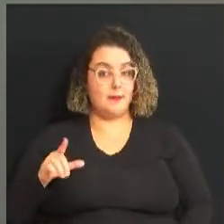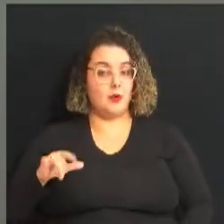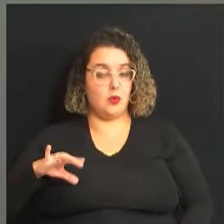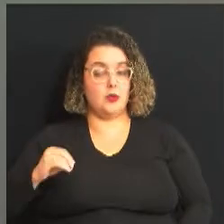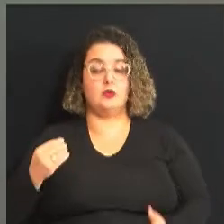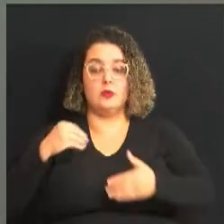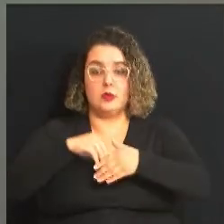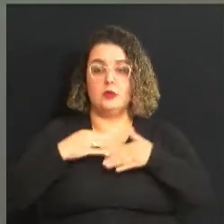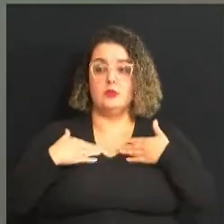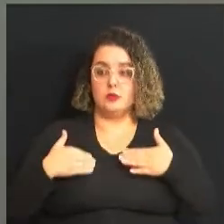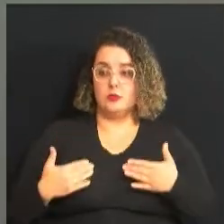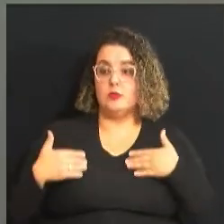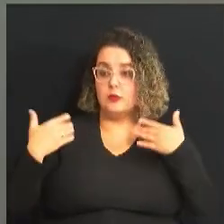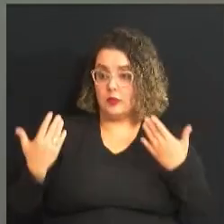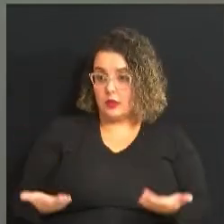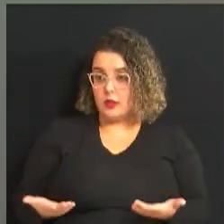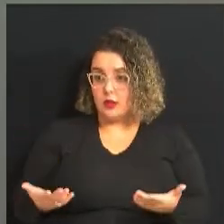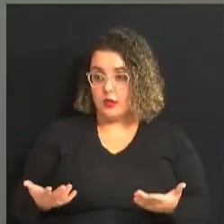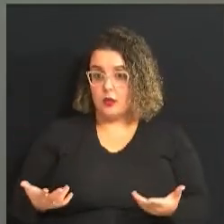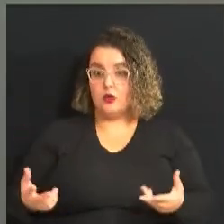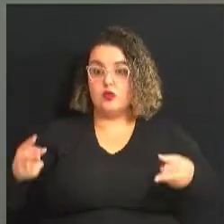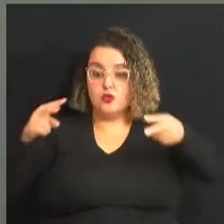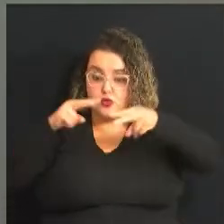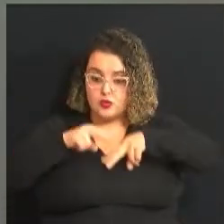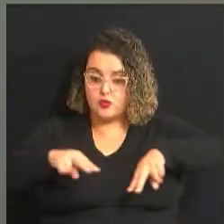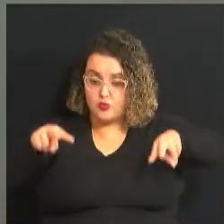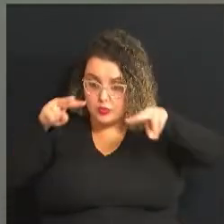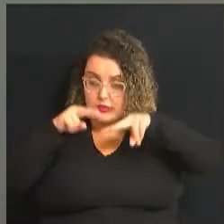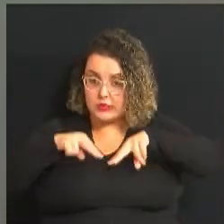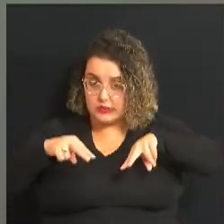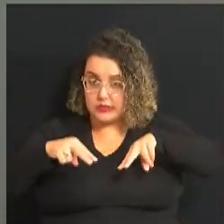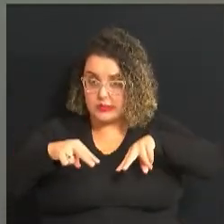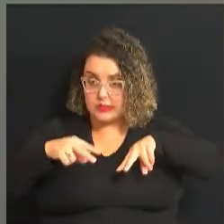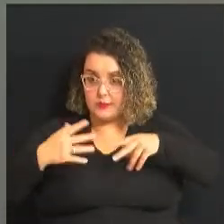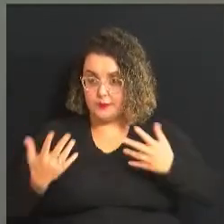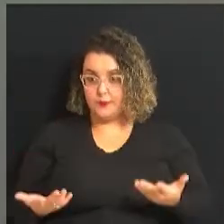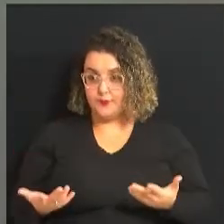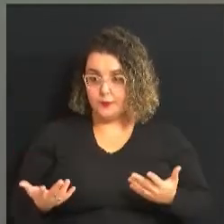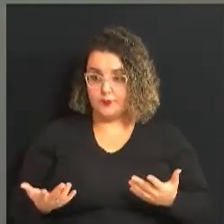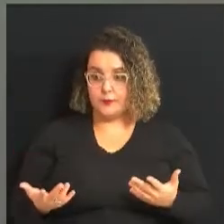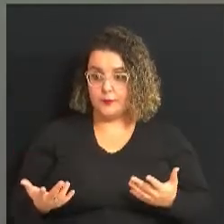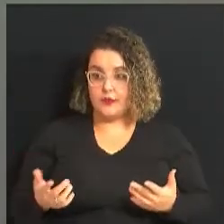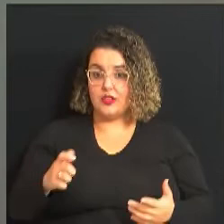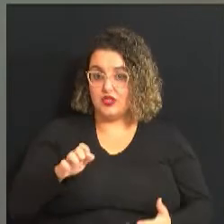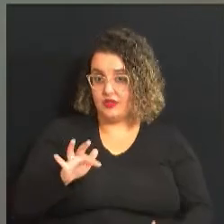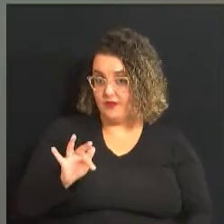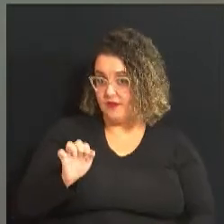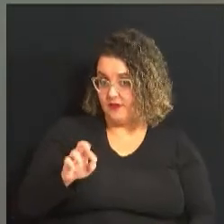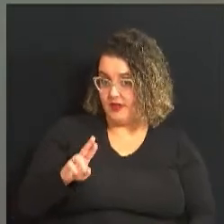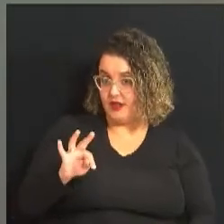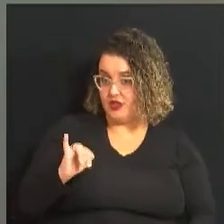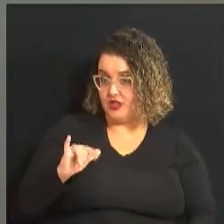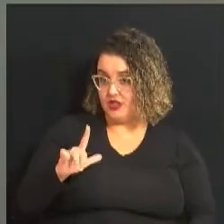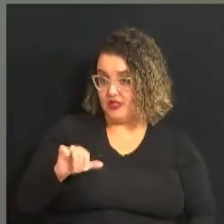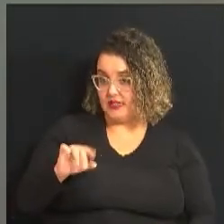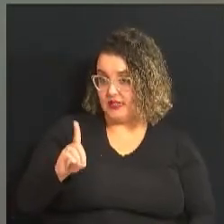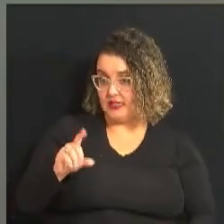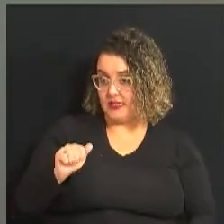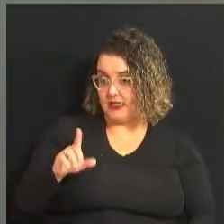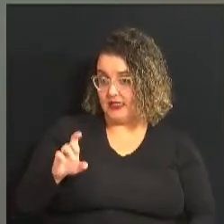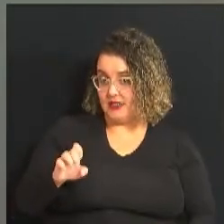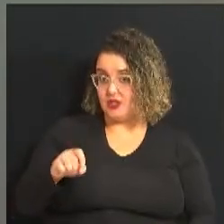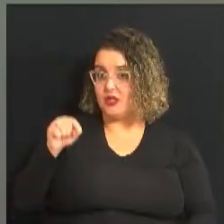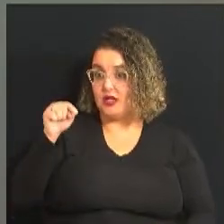Mas do ponto de vista de fertilidade, essa testosterona ela